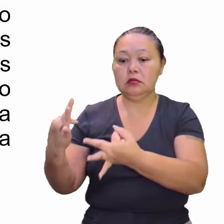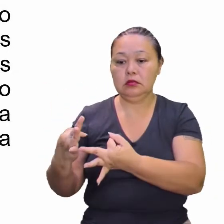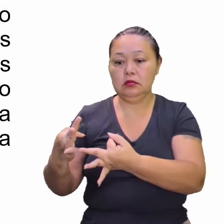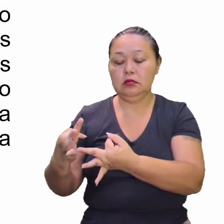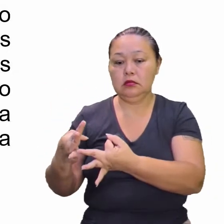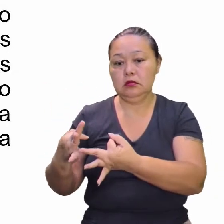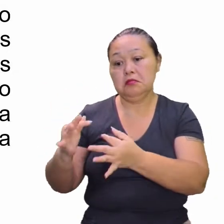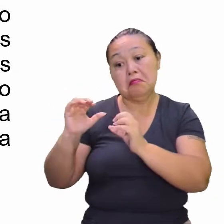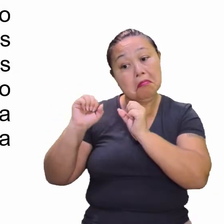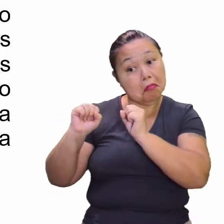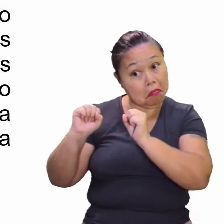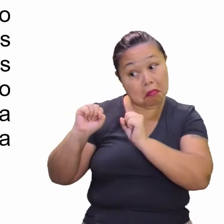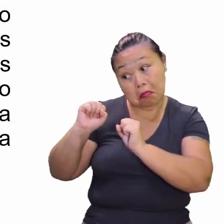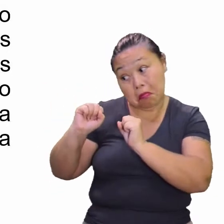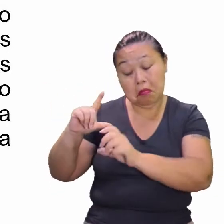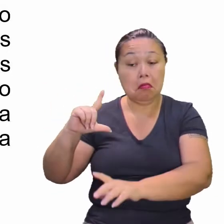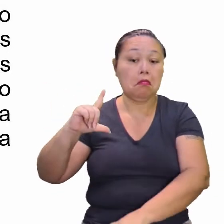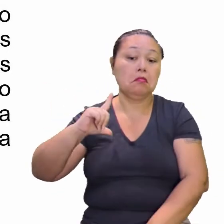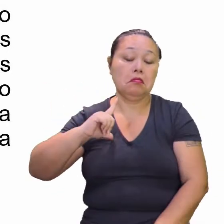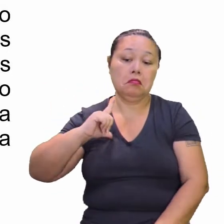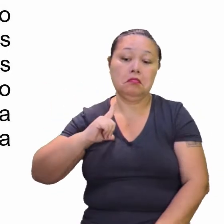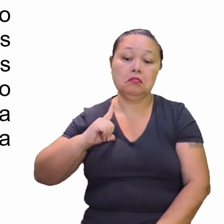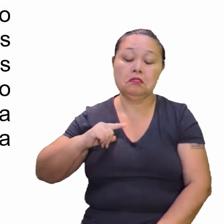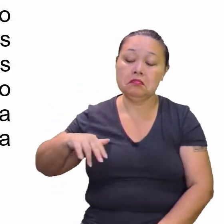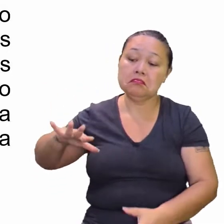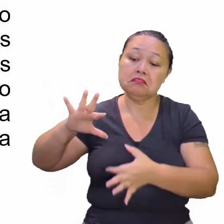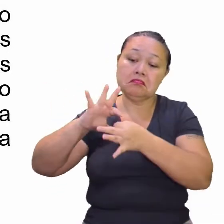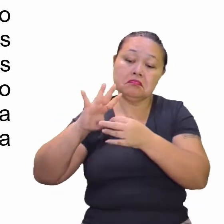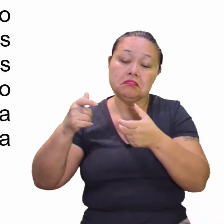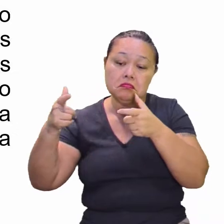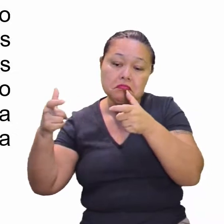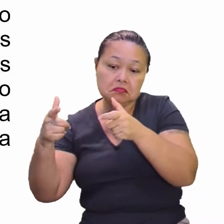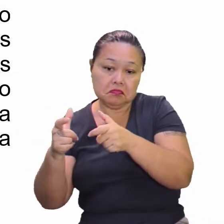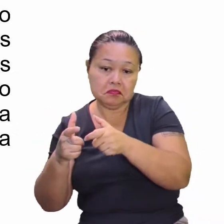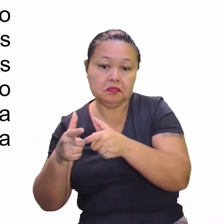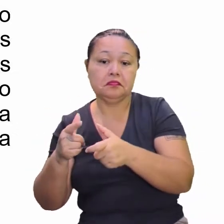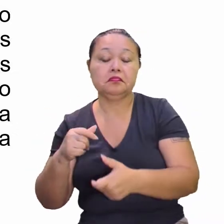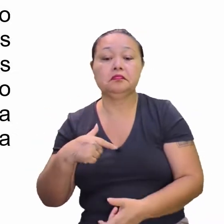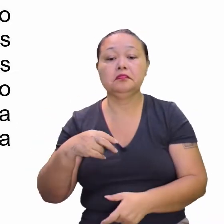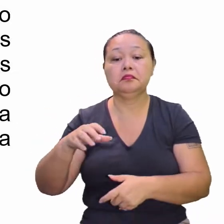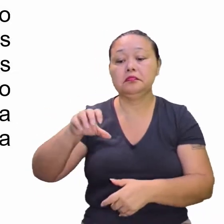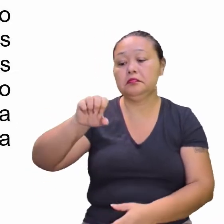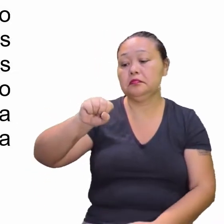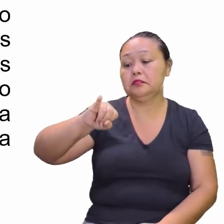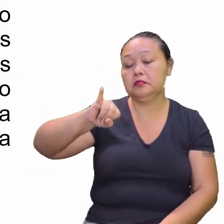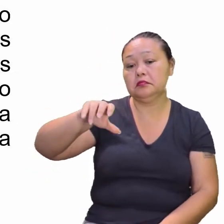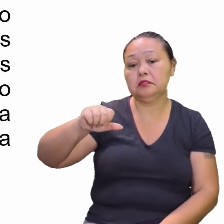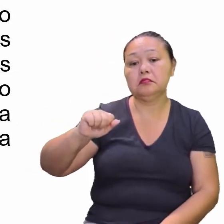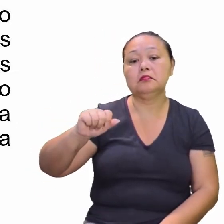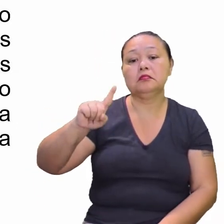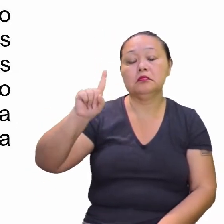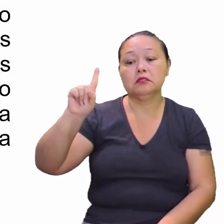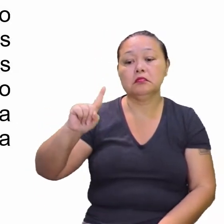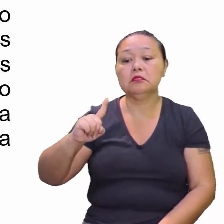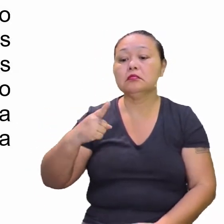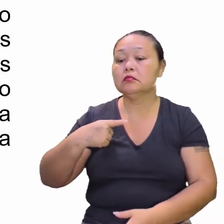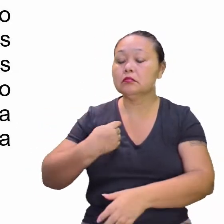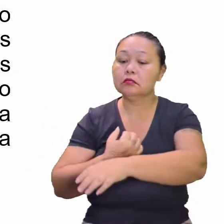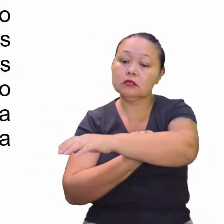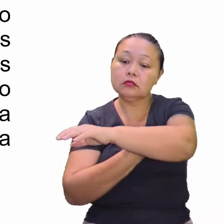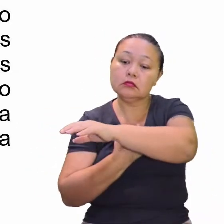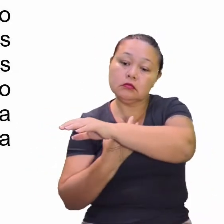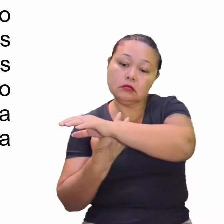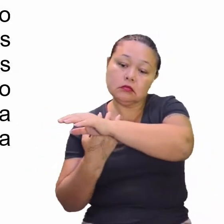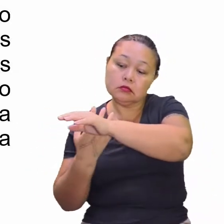familiar. Exatamente. Pode até ter, mas é um contexto bem reduzido. Porque a soja, ela é